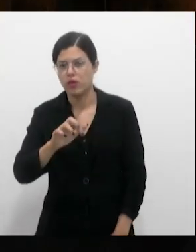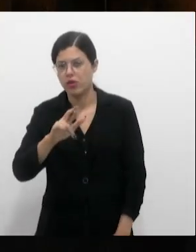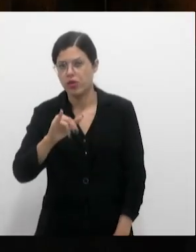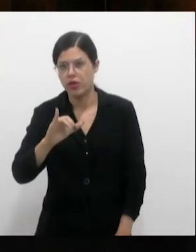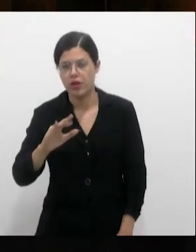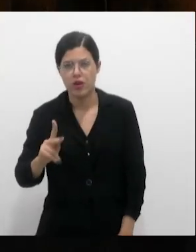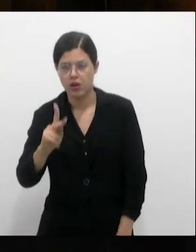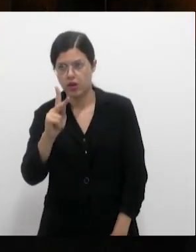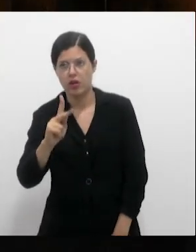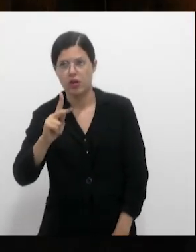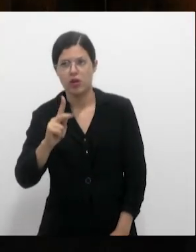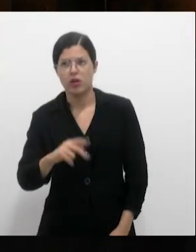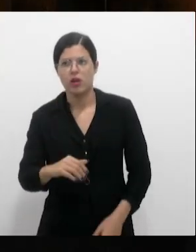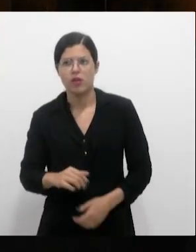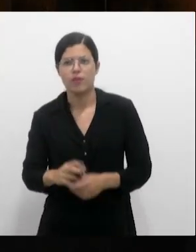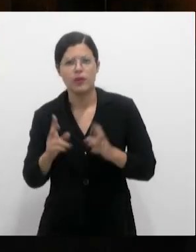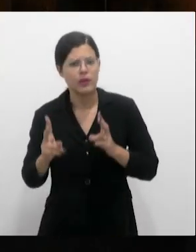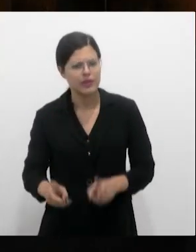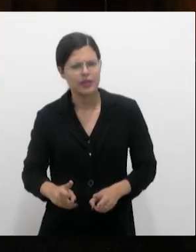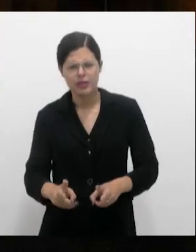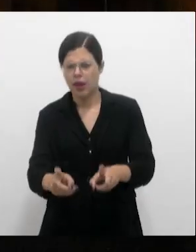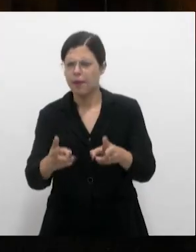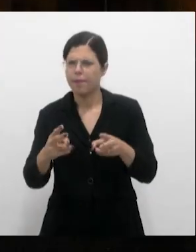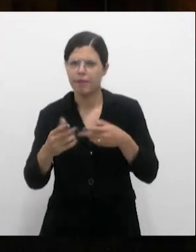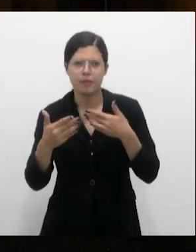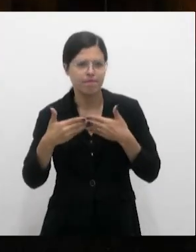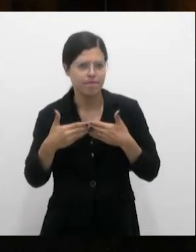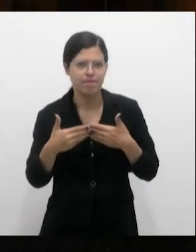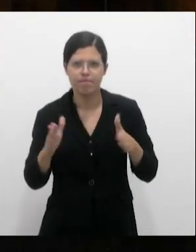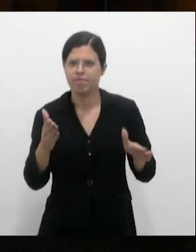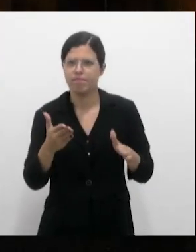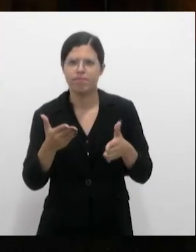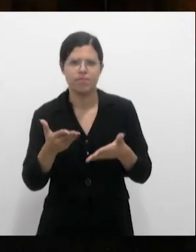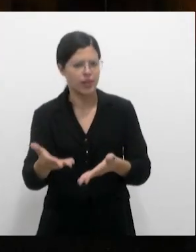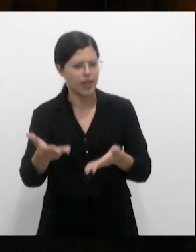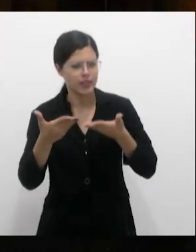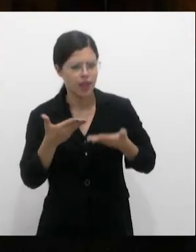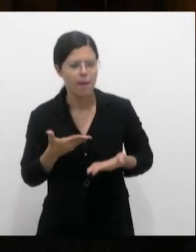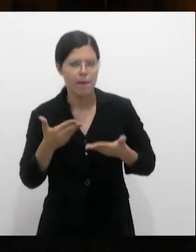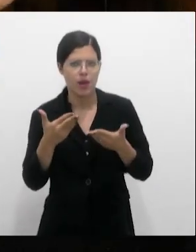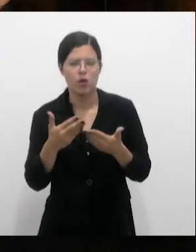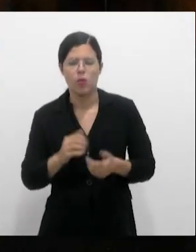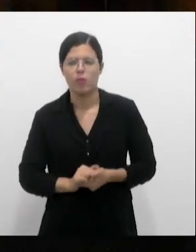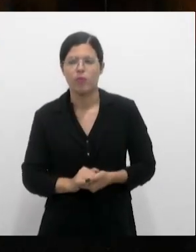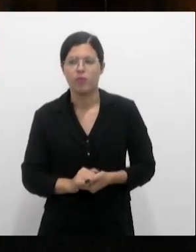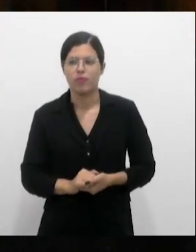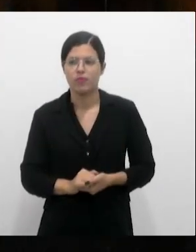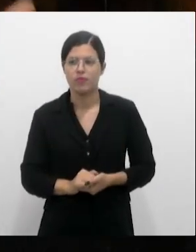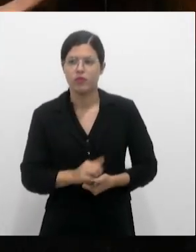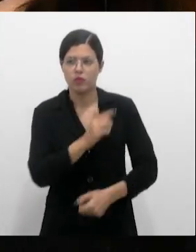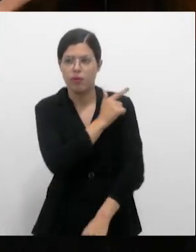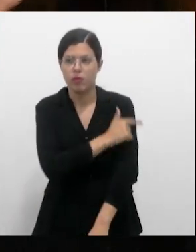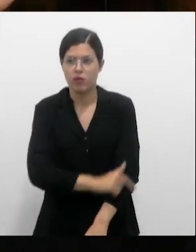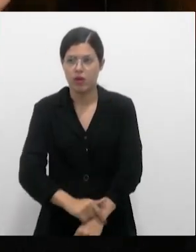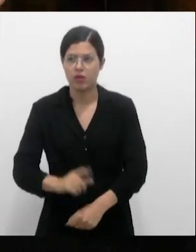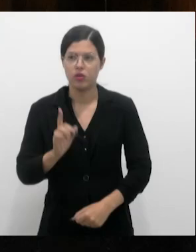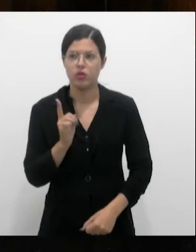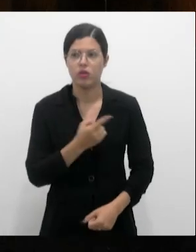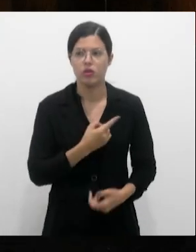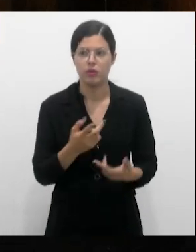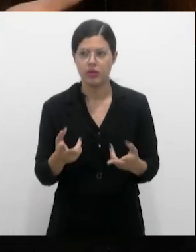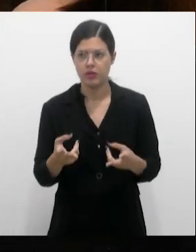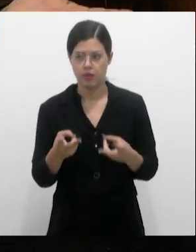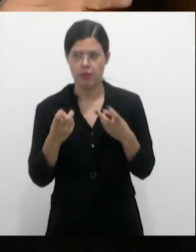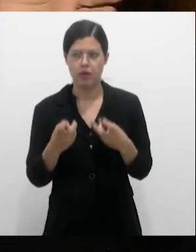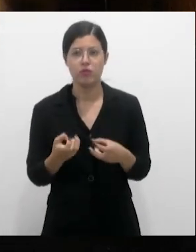do batalhão e sempre me atendeu de forma republicana. E aí, nós vimos aí, eu estou